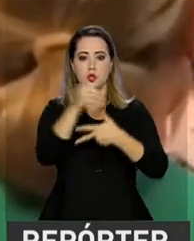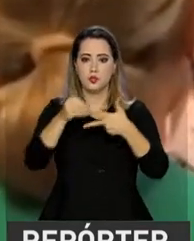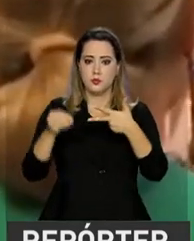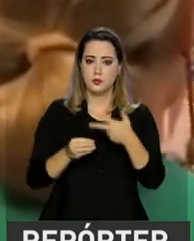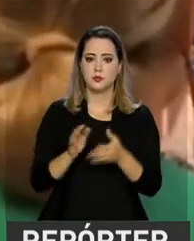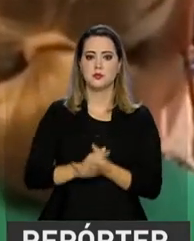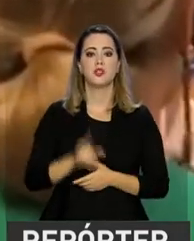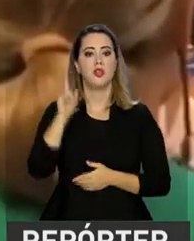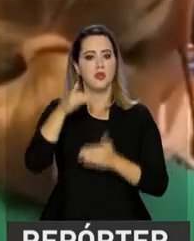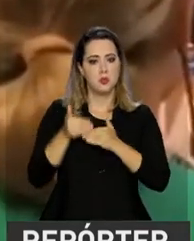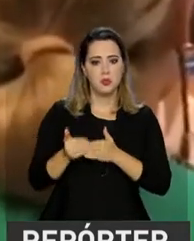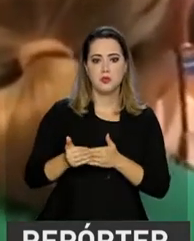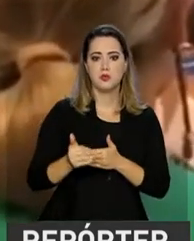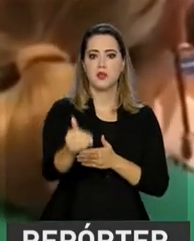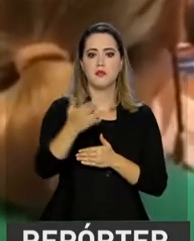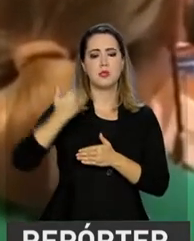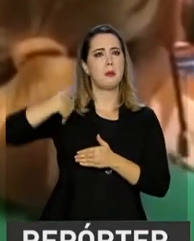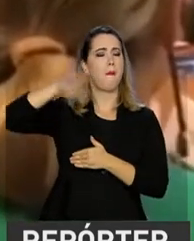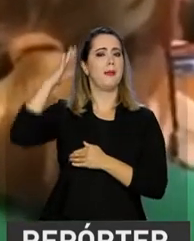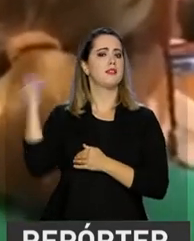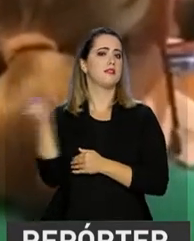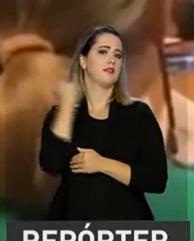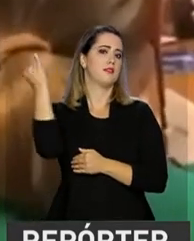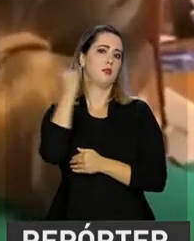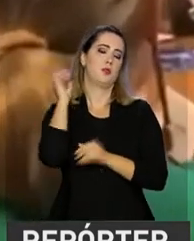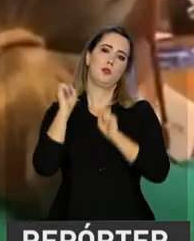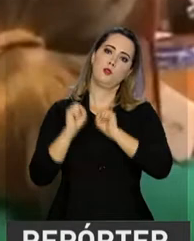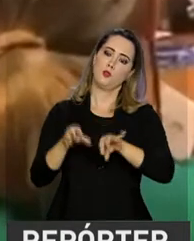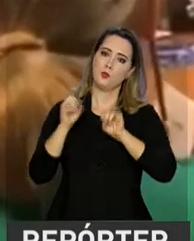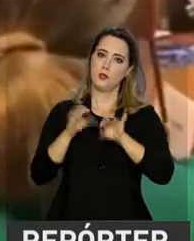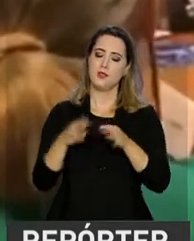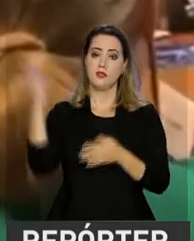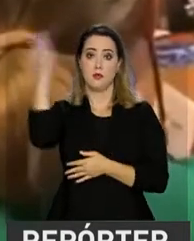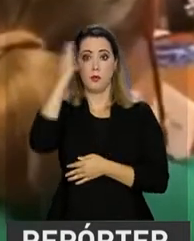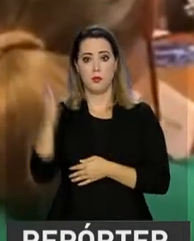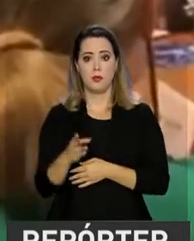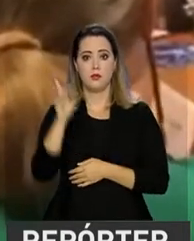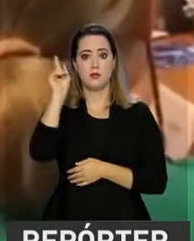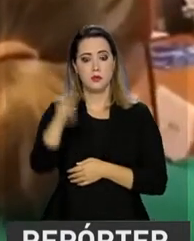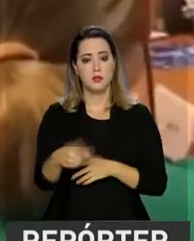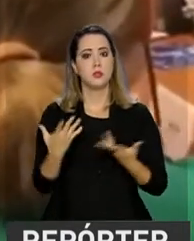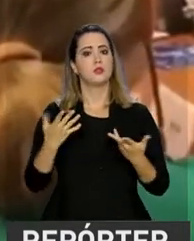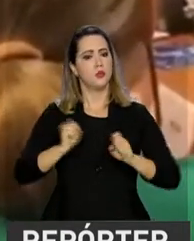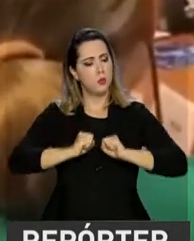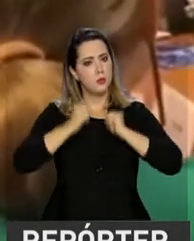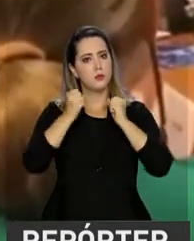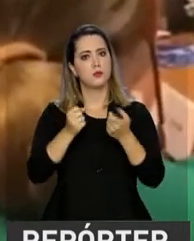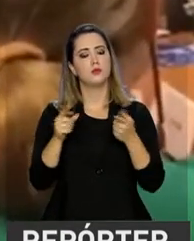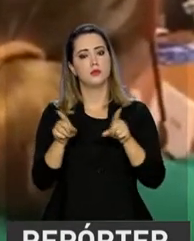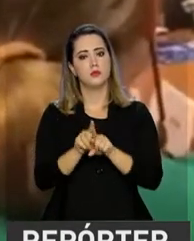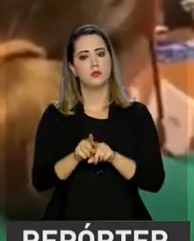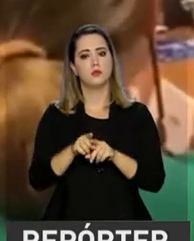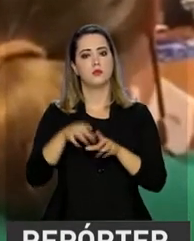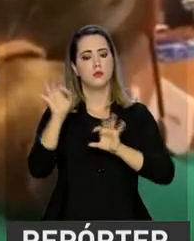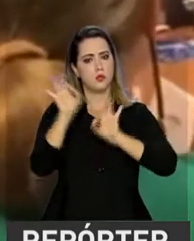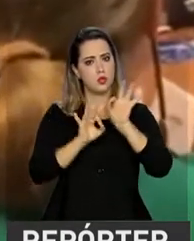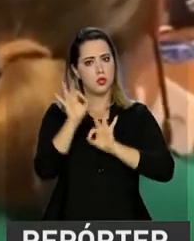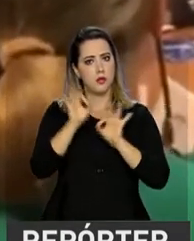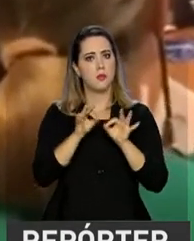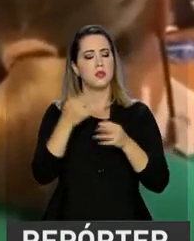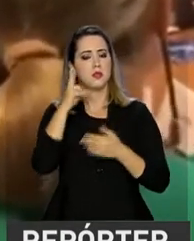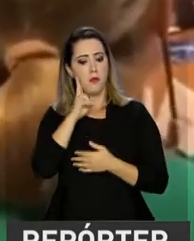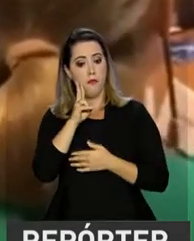avanços mas mais extraordinários da educação brasileira uma capacidade de avaliação extraordinária